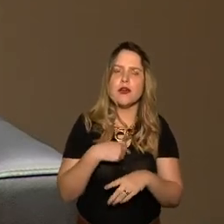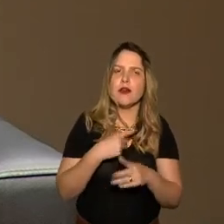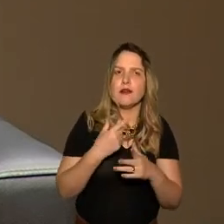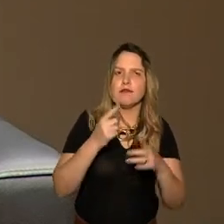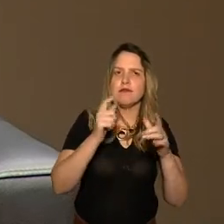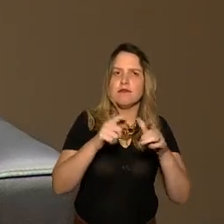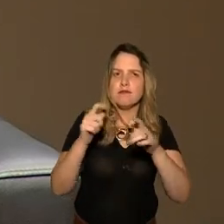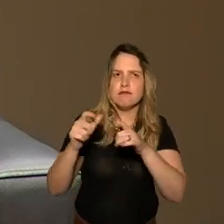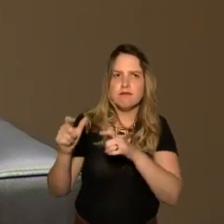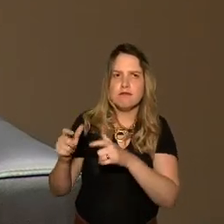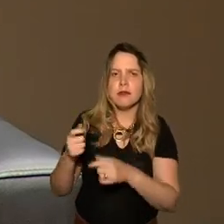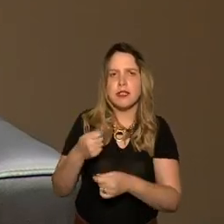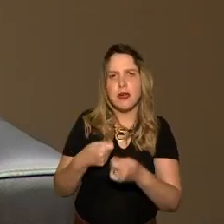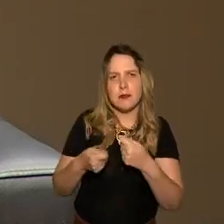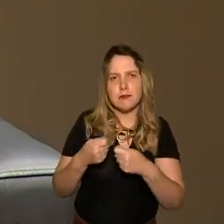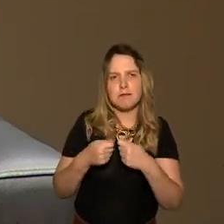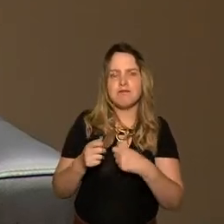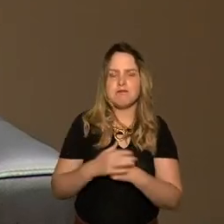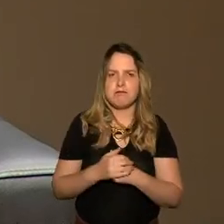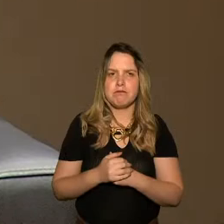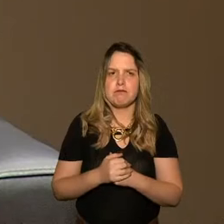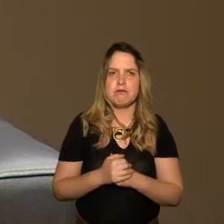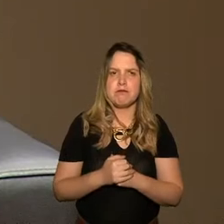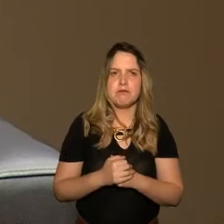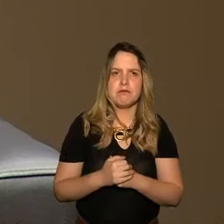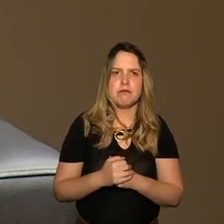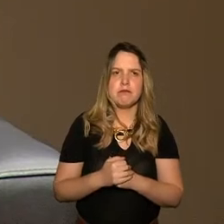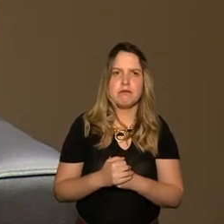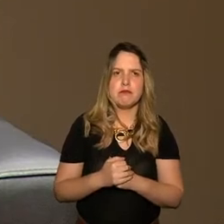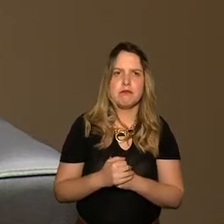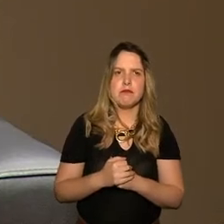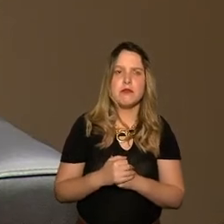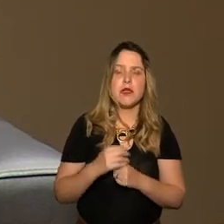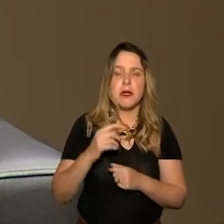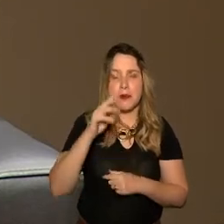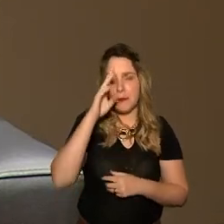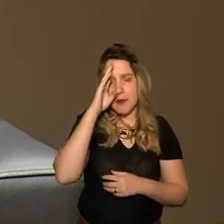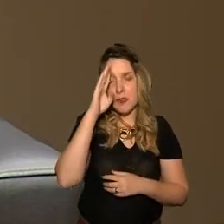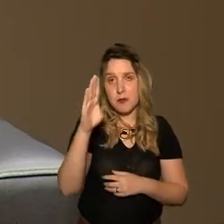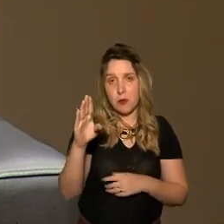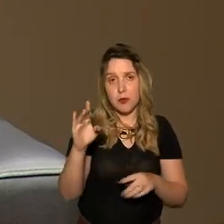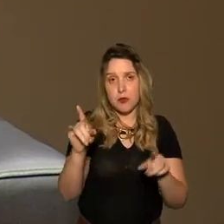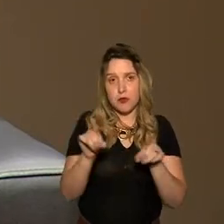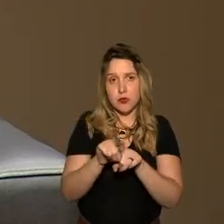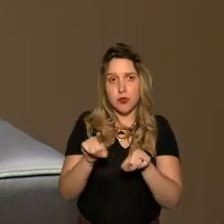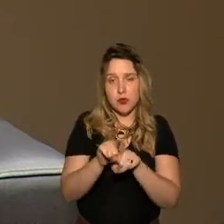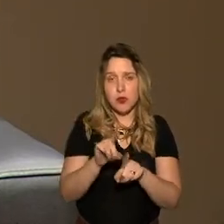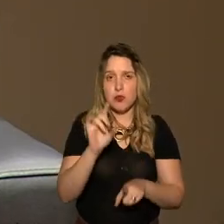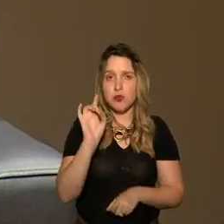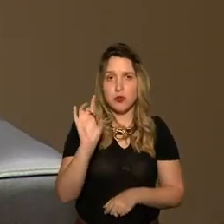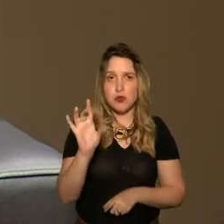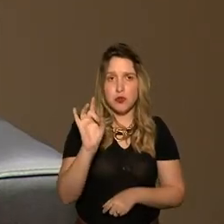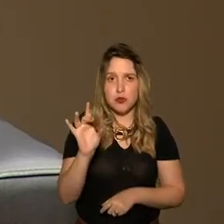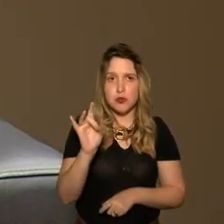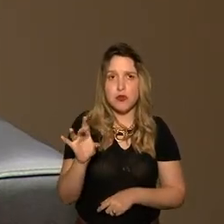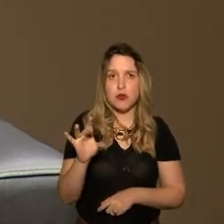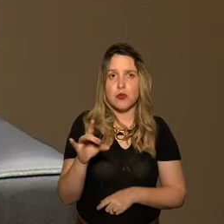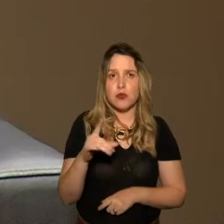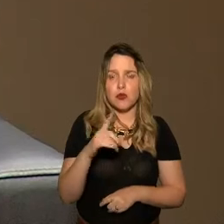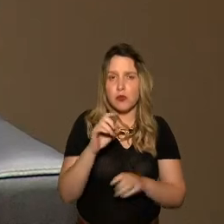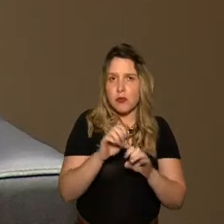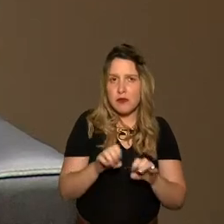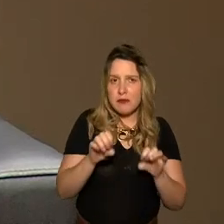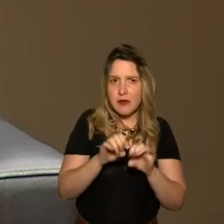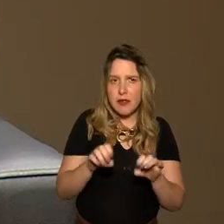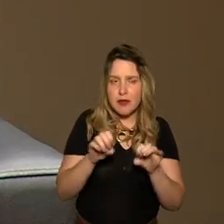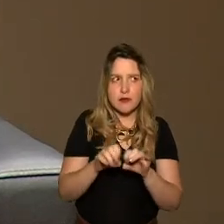entendeu Sem dúvida nenhuma e principalmente também não só com negros mas com